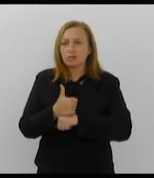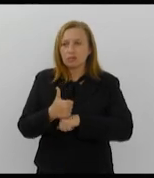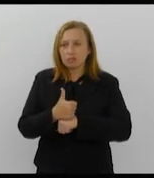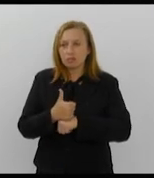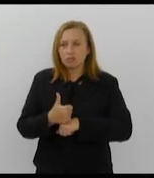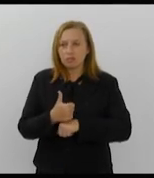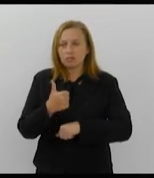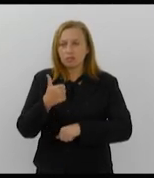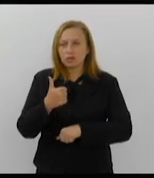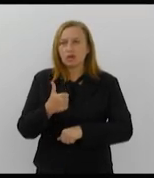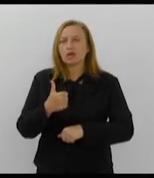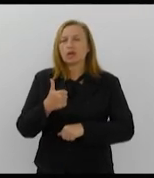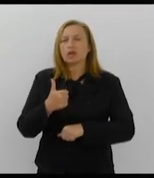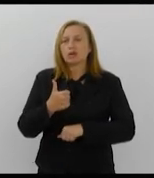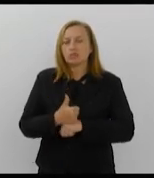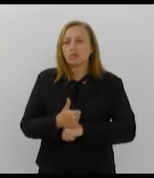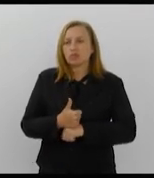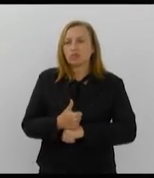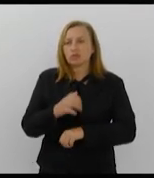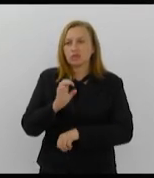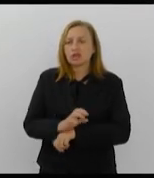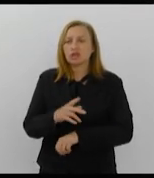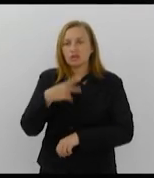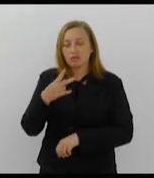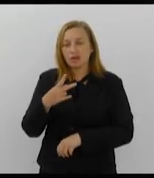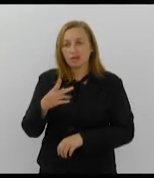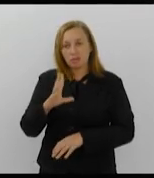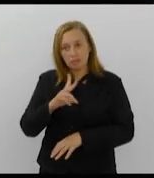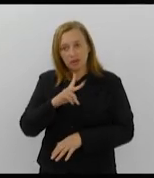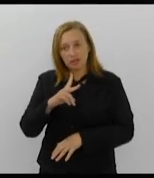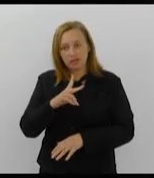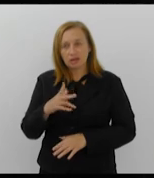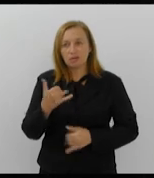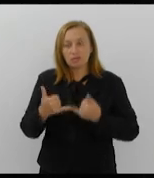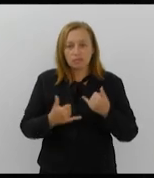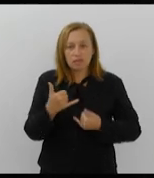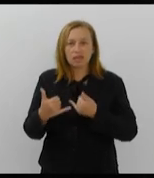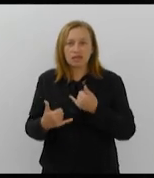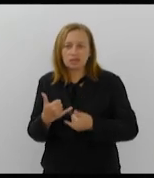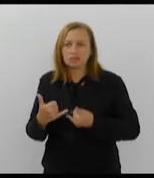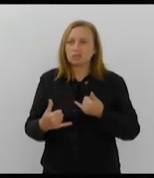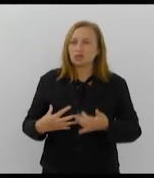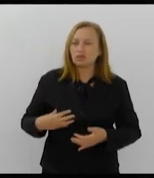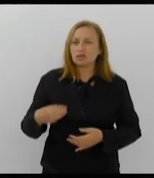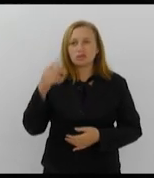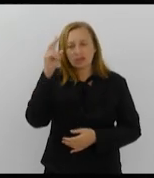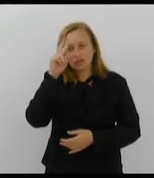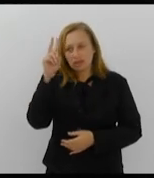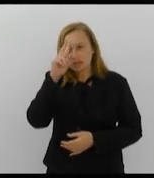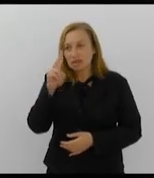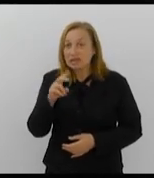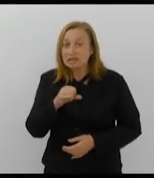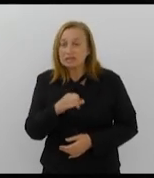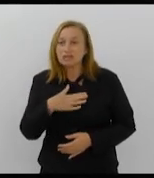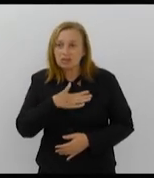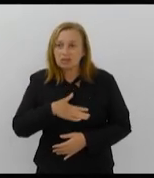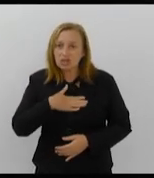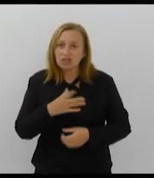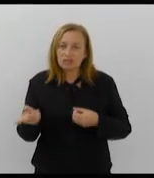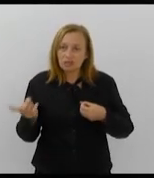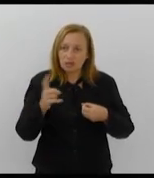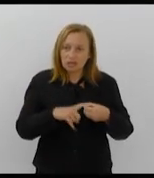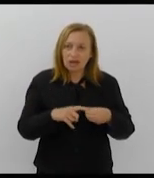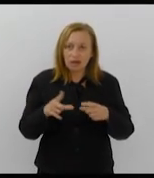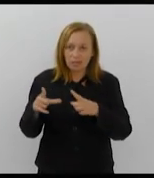chamo de lar. Lembro ainda, brincando com meus filhos e filha, se vocês gostariam de voltar